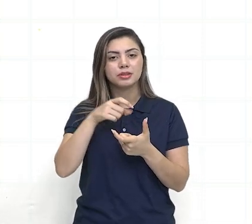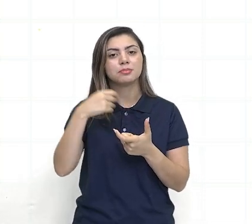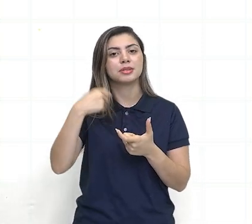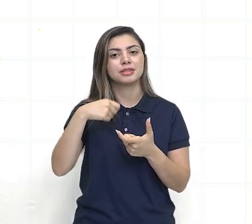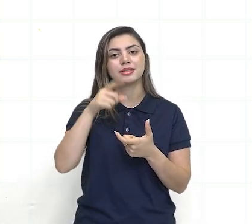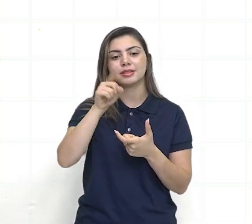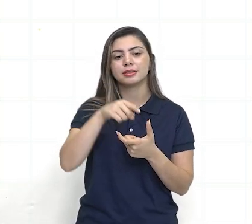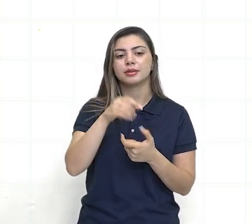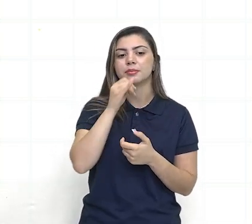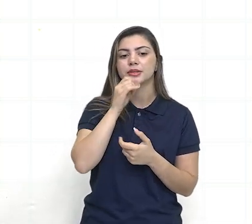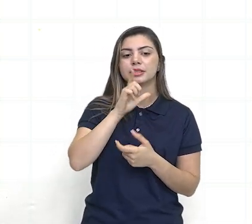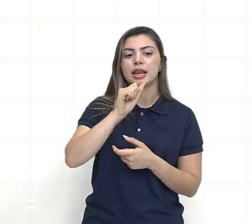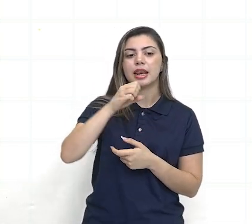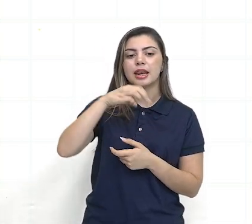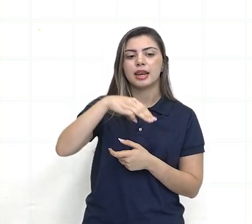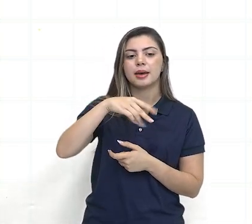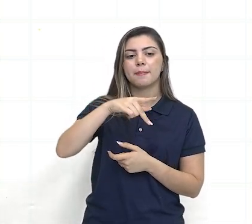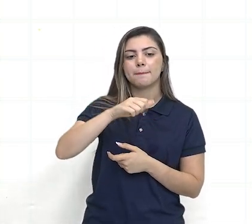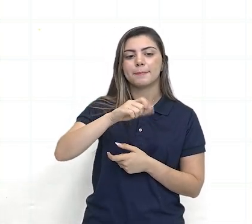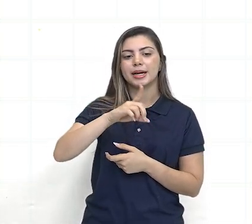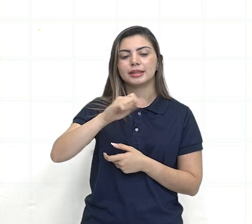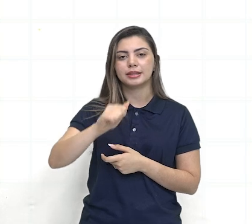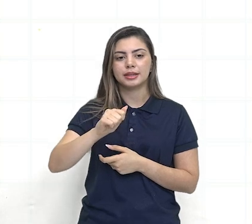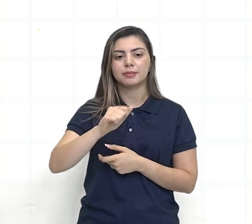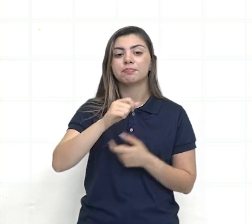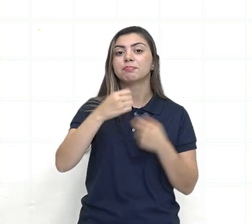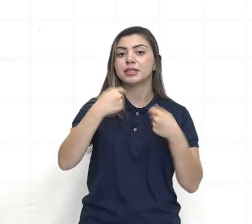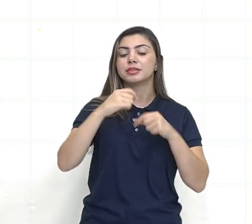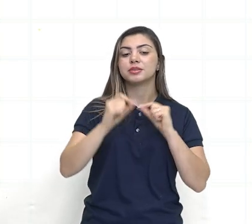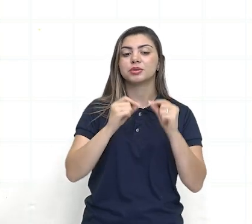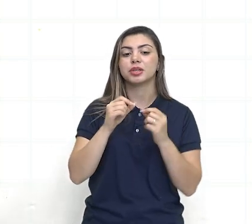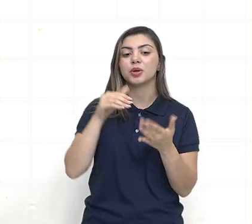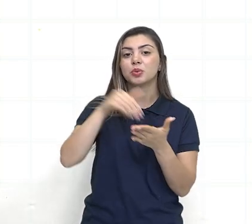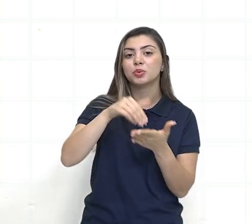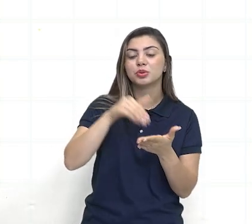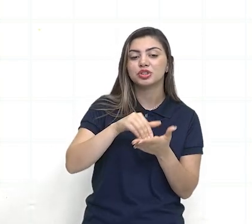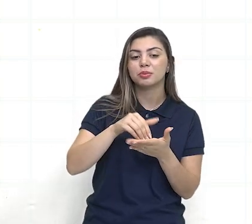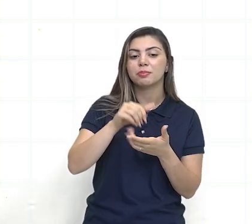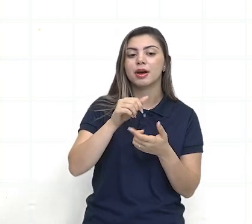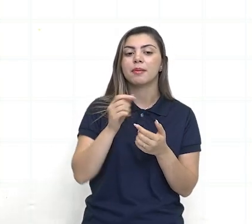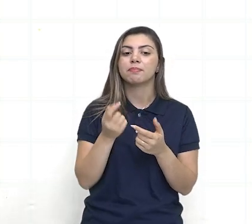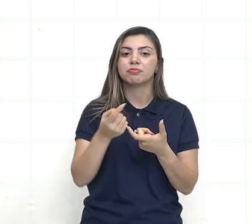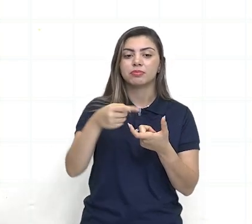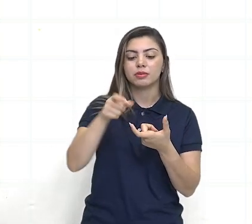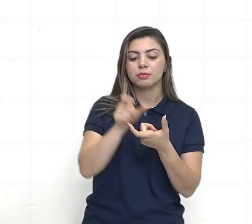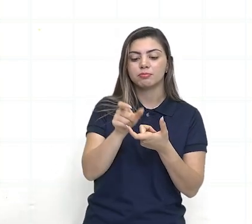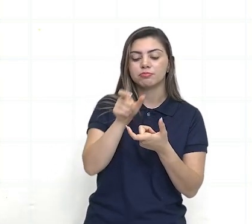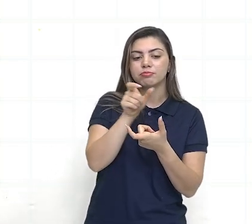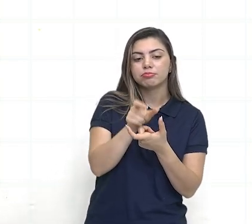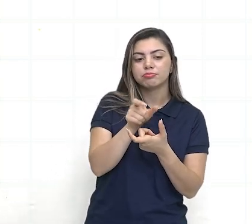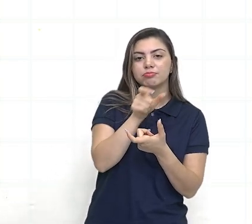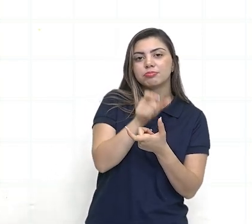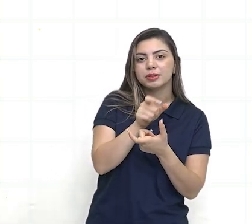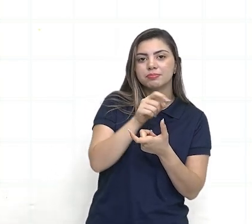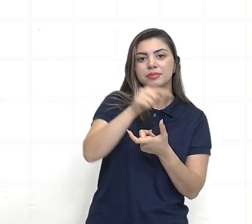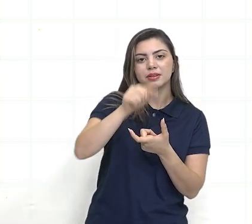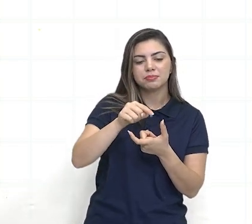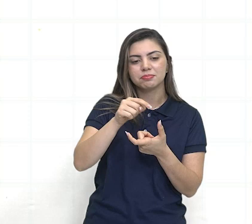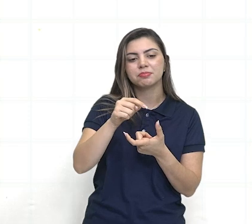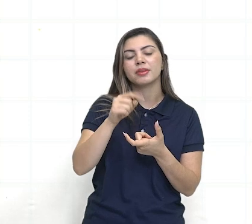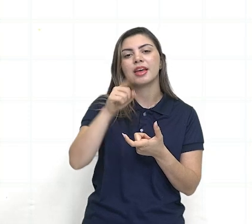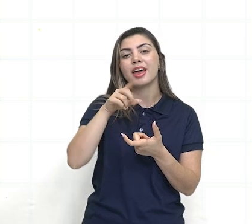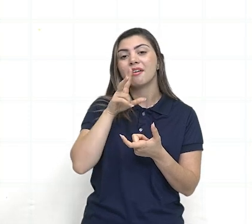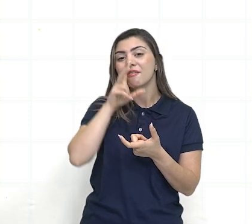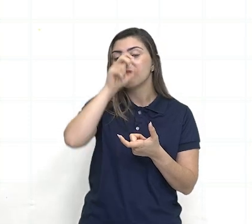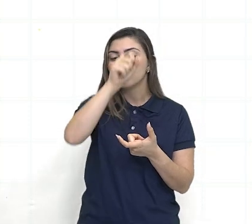acentuadas. Veja aí. Lâmpada, olha aqui. Vou mostrar para você. Última, penúltima, antepenúltima. A sílaba